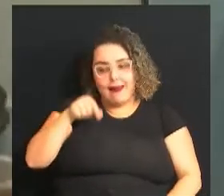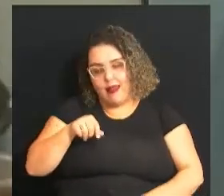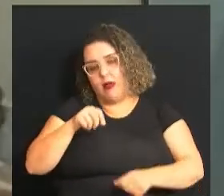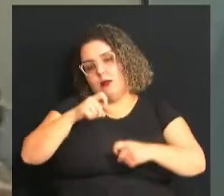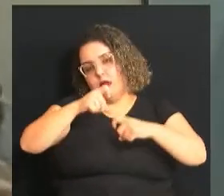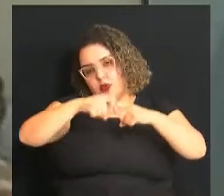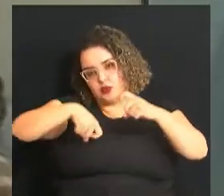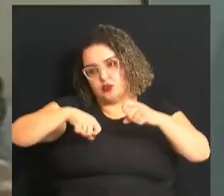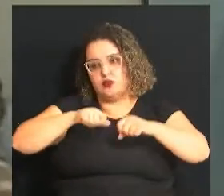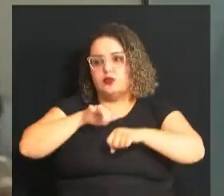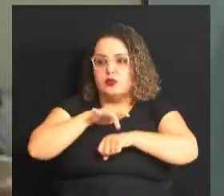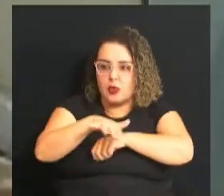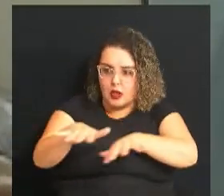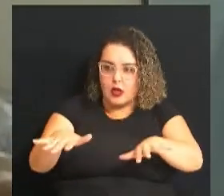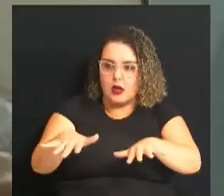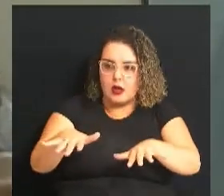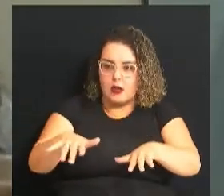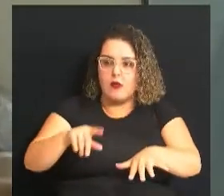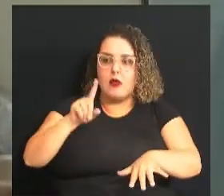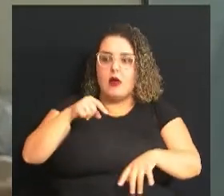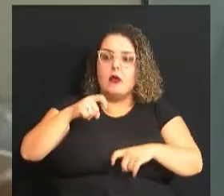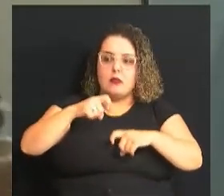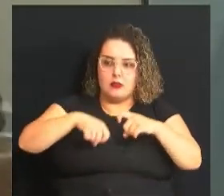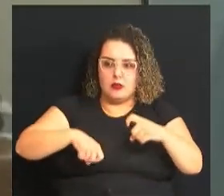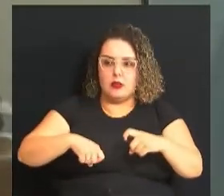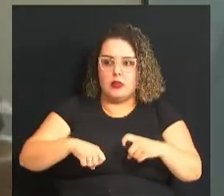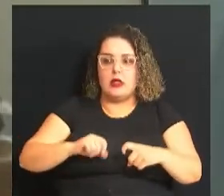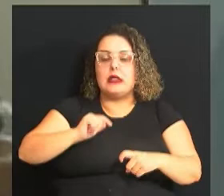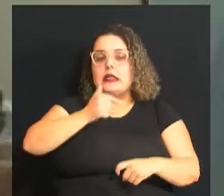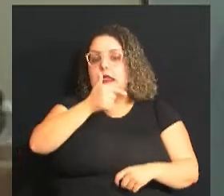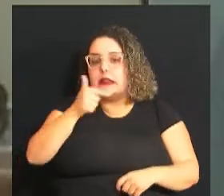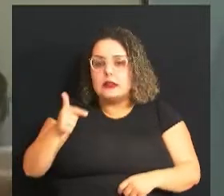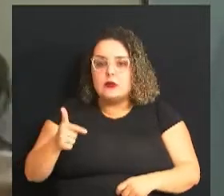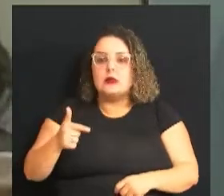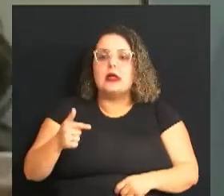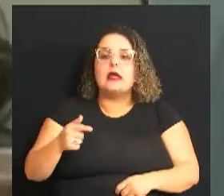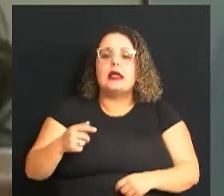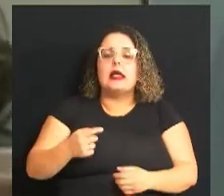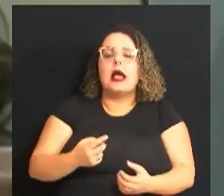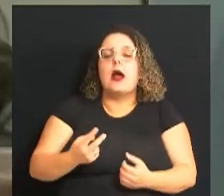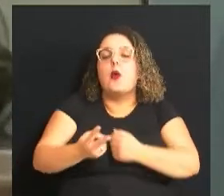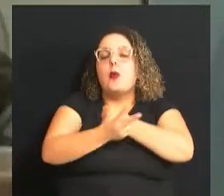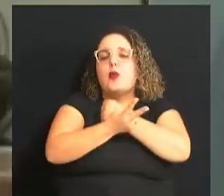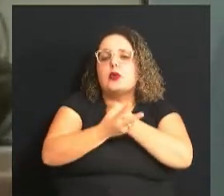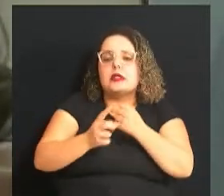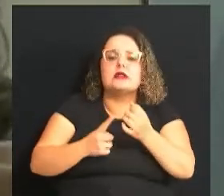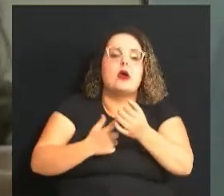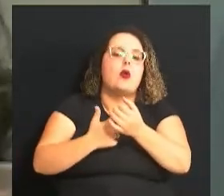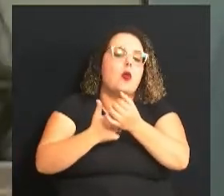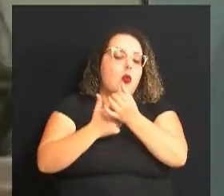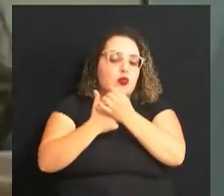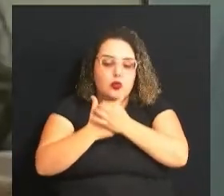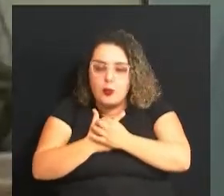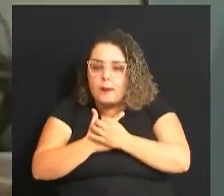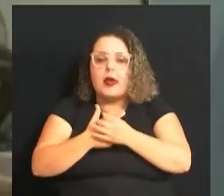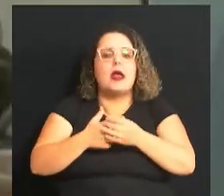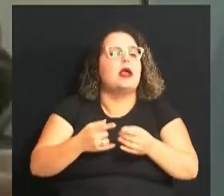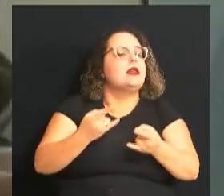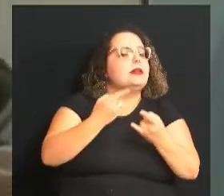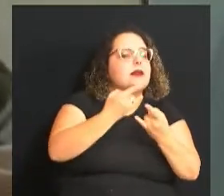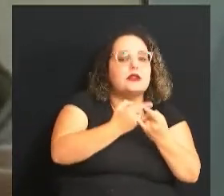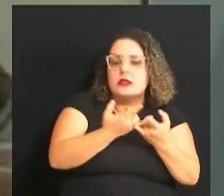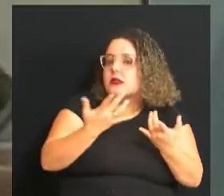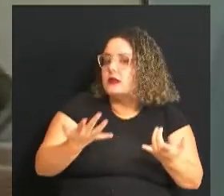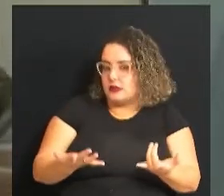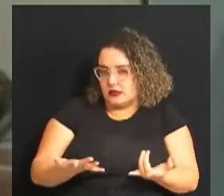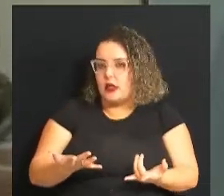é muito transmissível pela relação sexual desprotegida, tá? Então, a proteção nas relações sexuais são